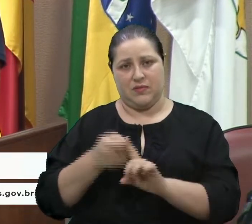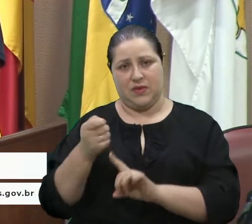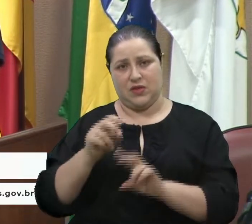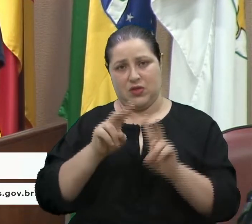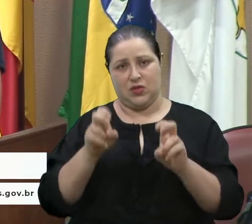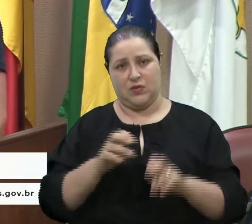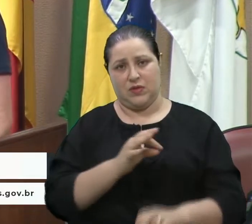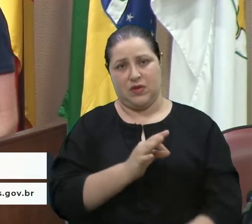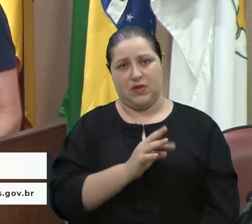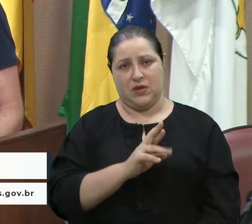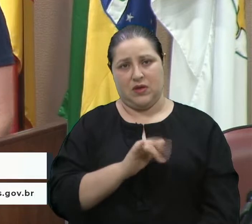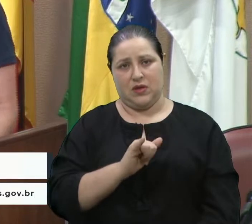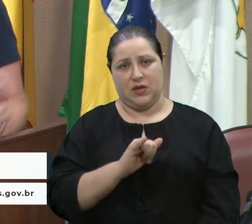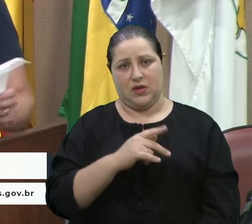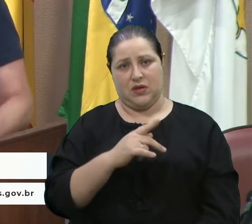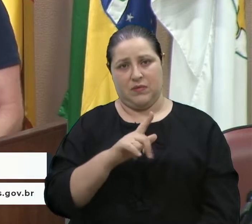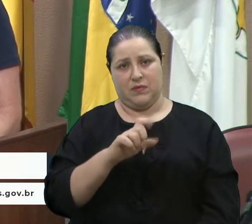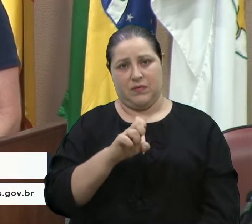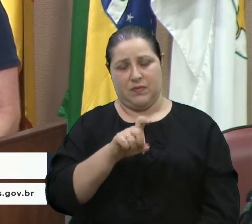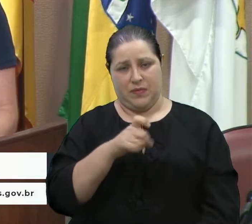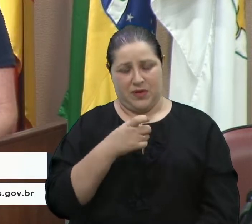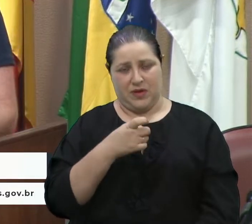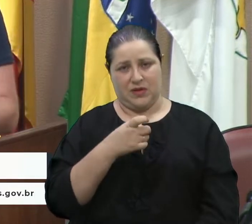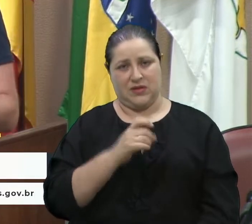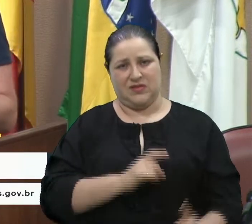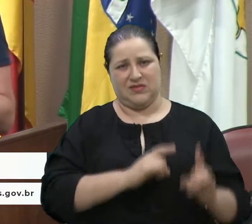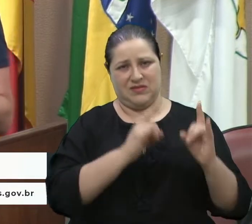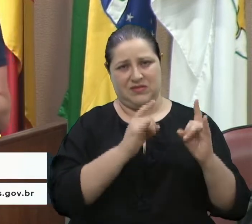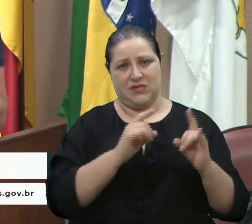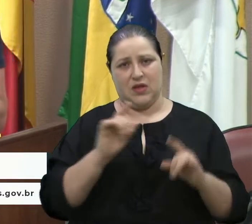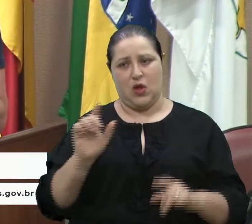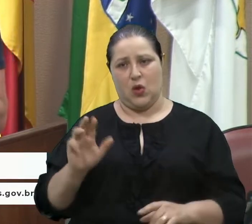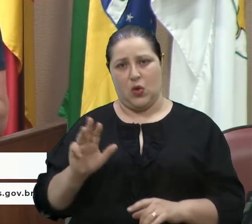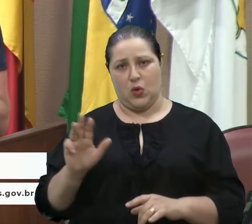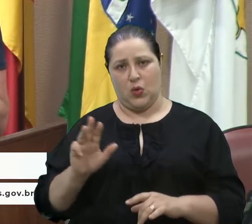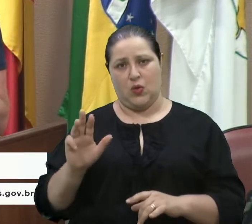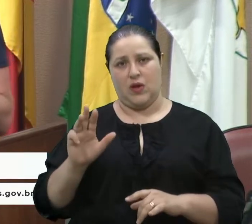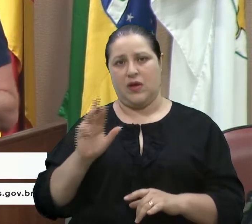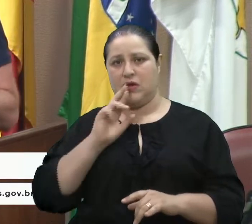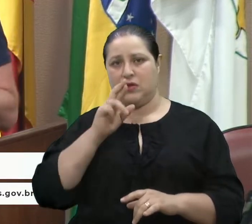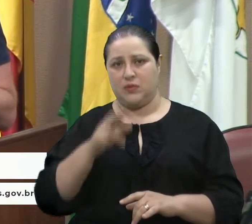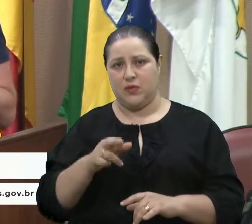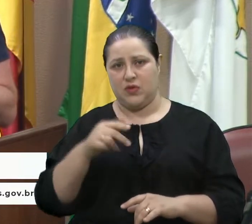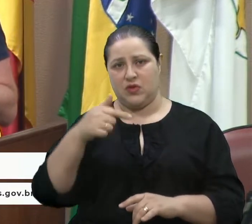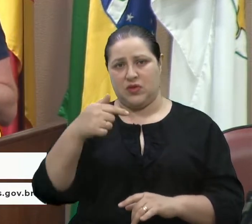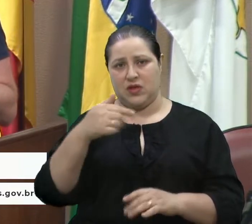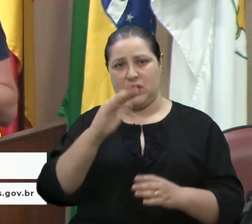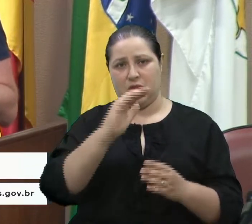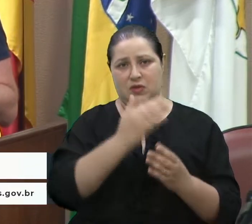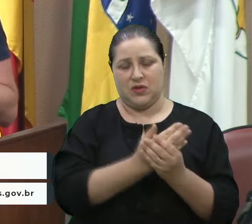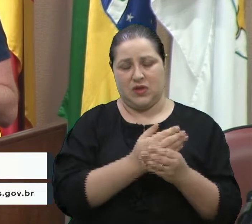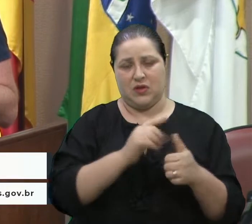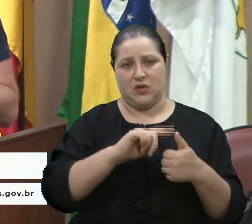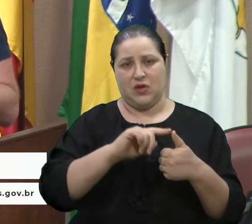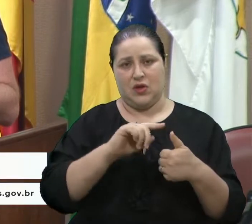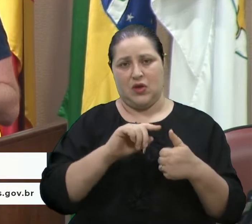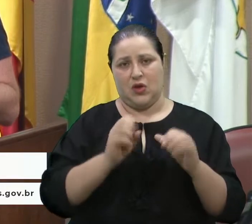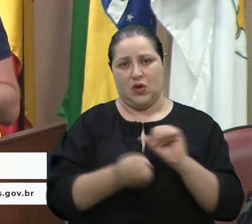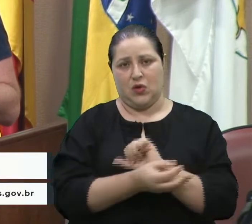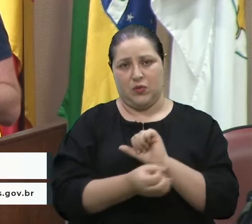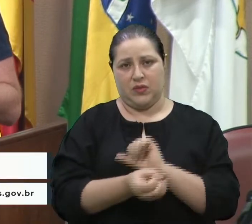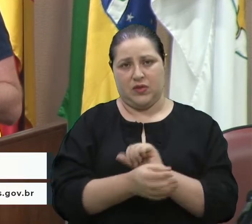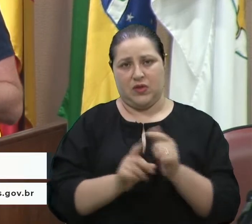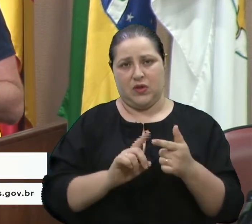vereador Lucas, Lula ainda responde por 7 processos, entre eles corrupção, lavagem de dinheiro,